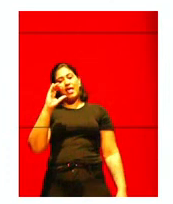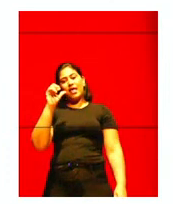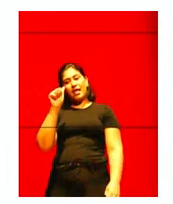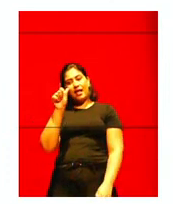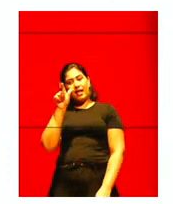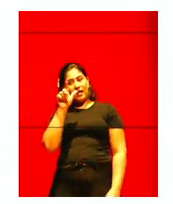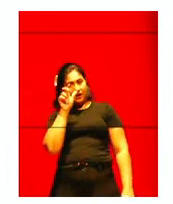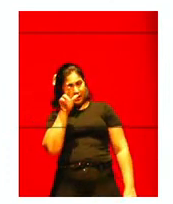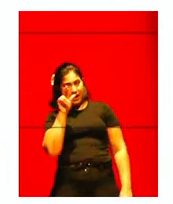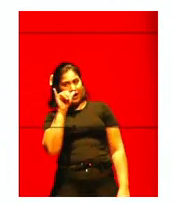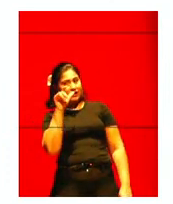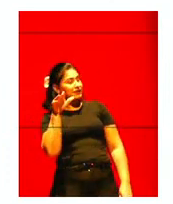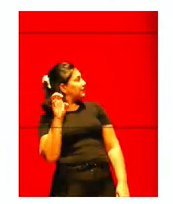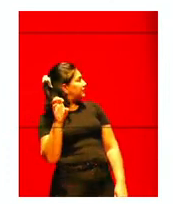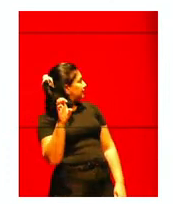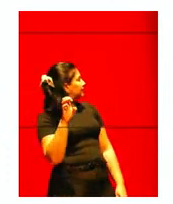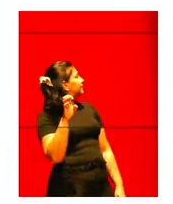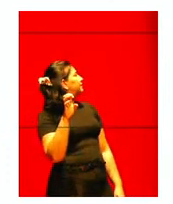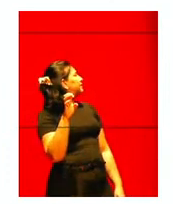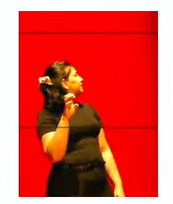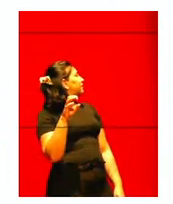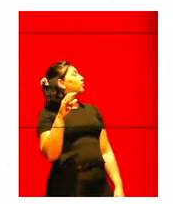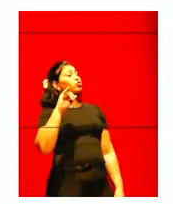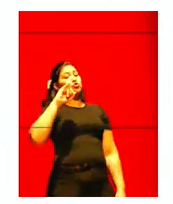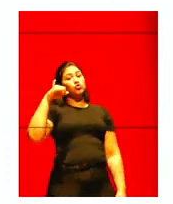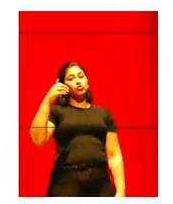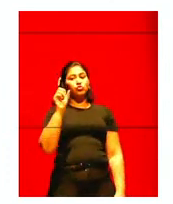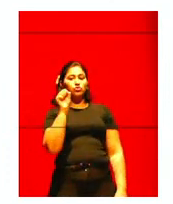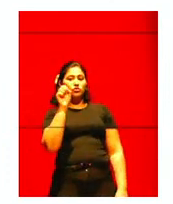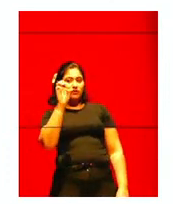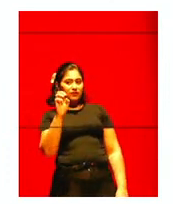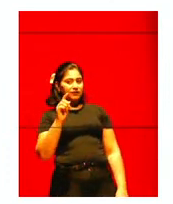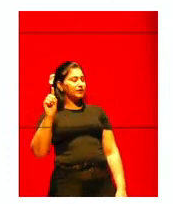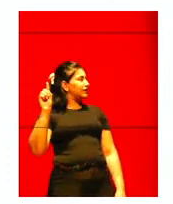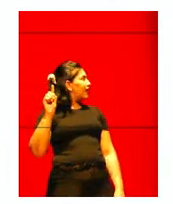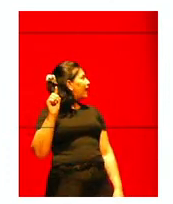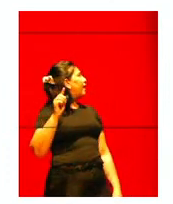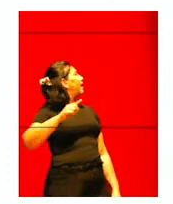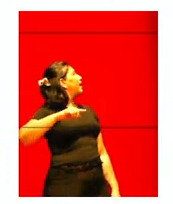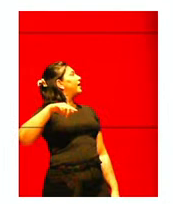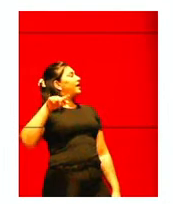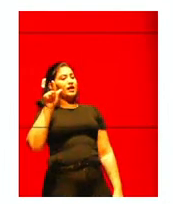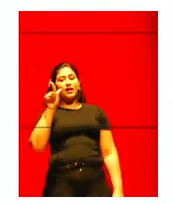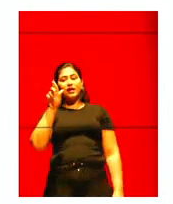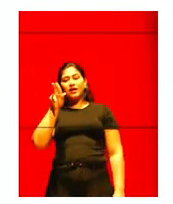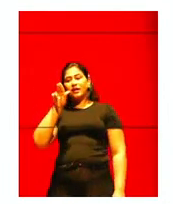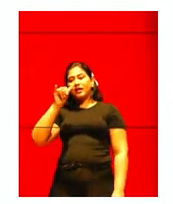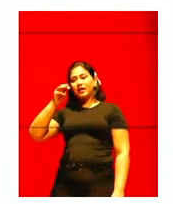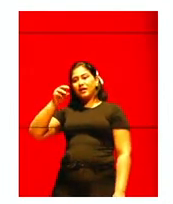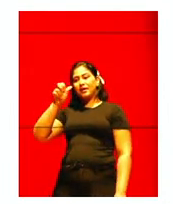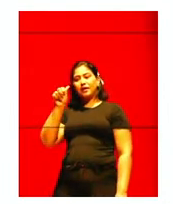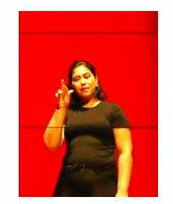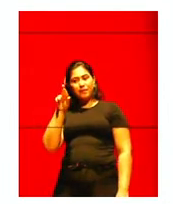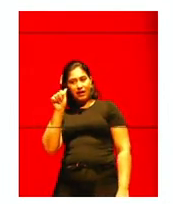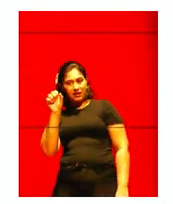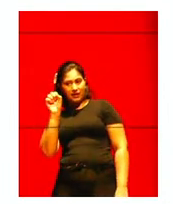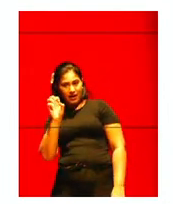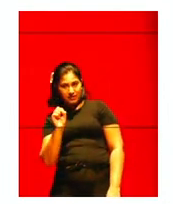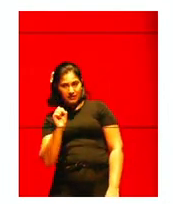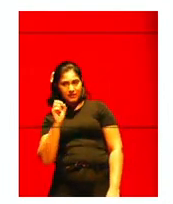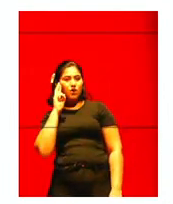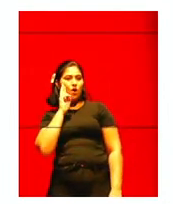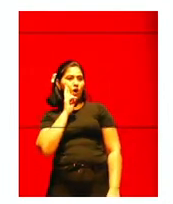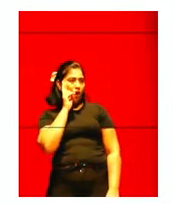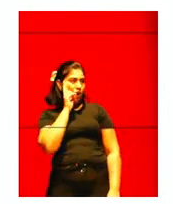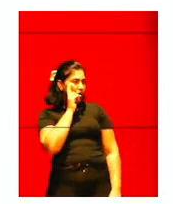décimo terceiro, décimo quarto, 15º,